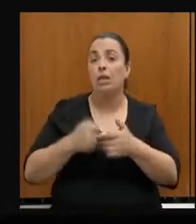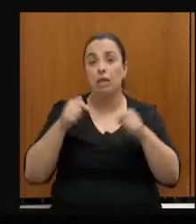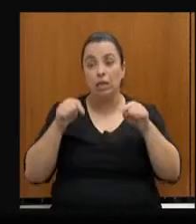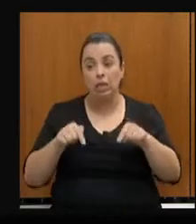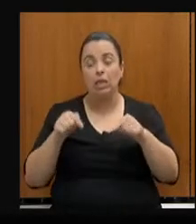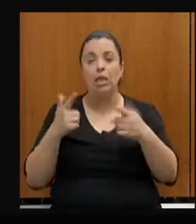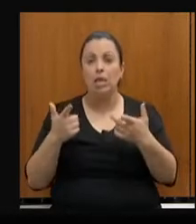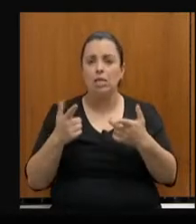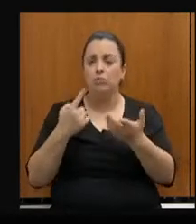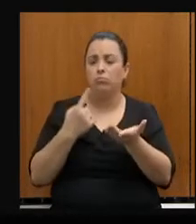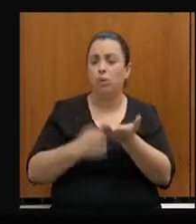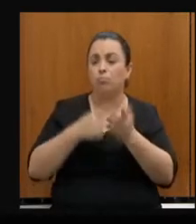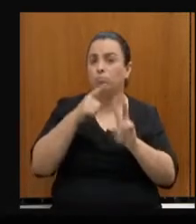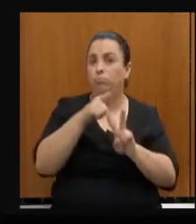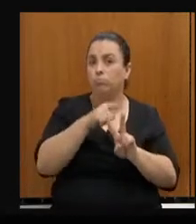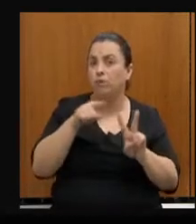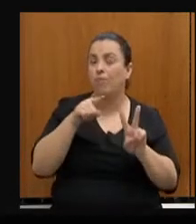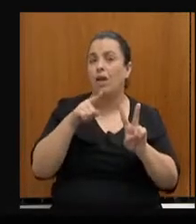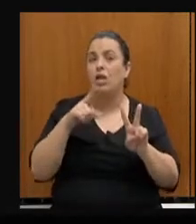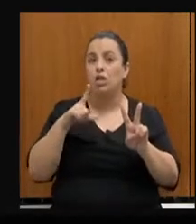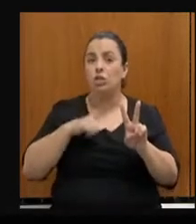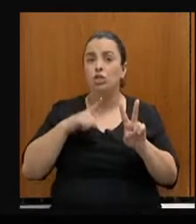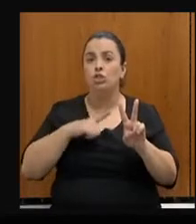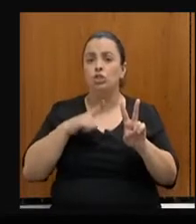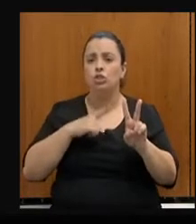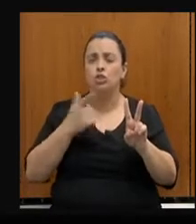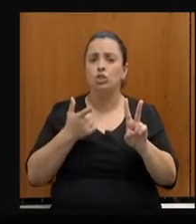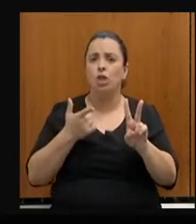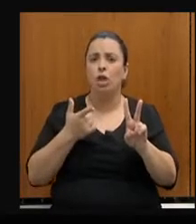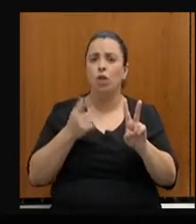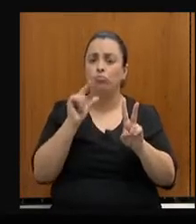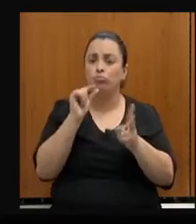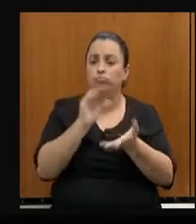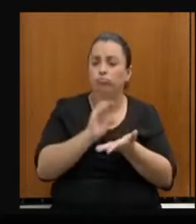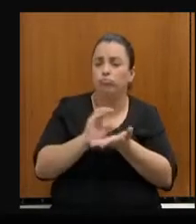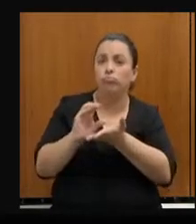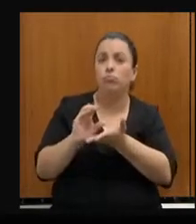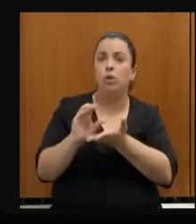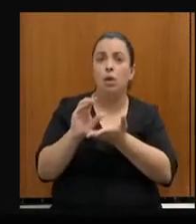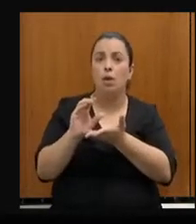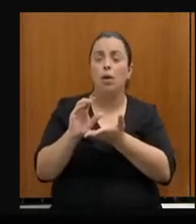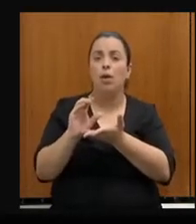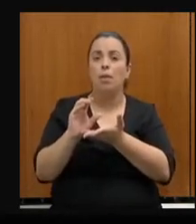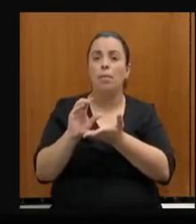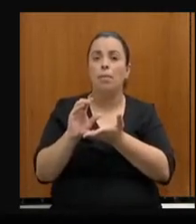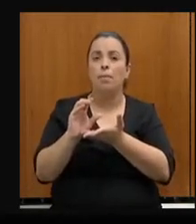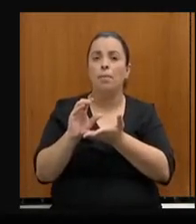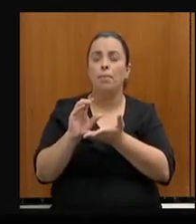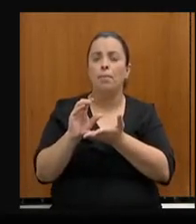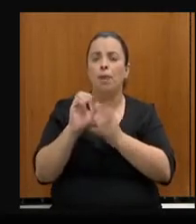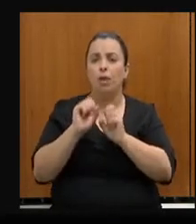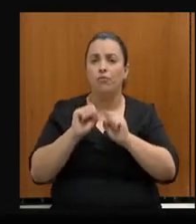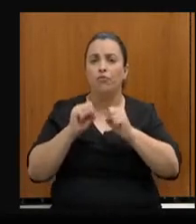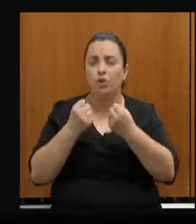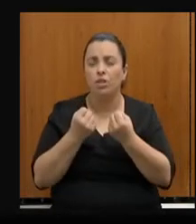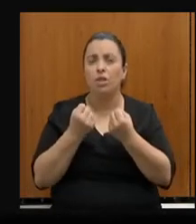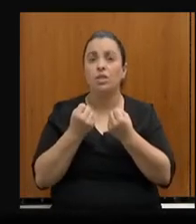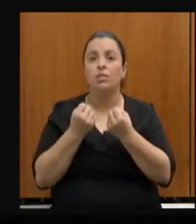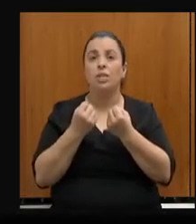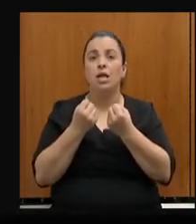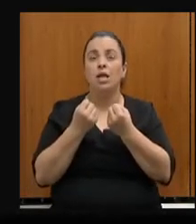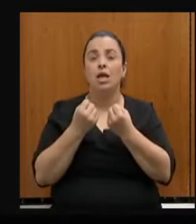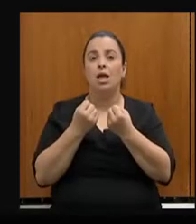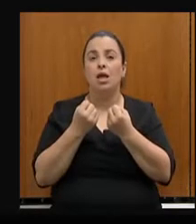um recurso para de fato de robustecer a capacidade de atuação que tá a Secretaria de Meio Ambiente